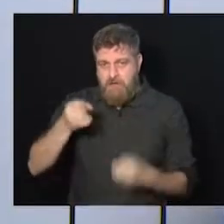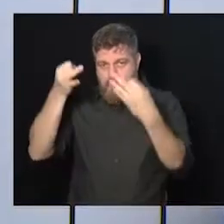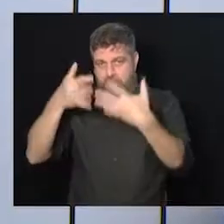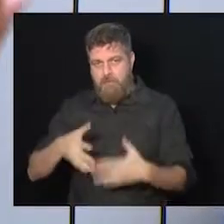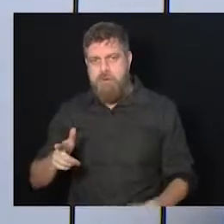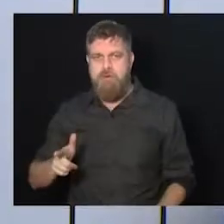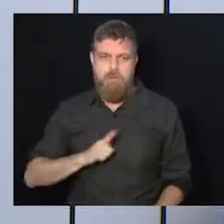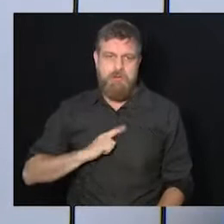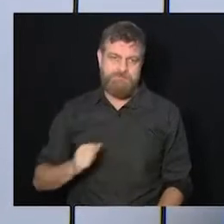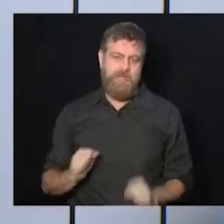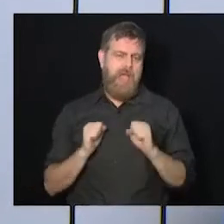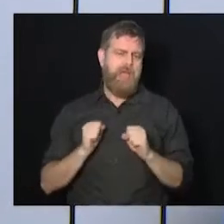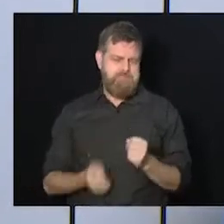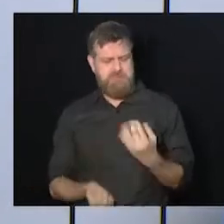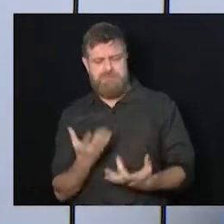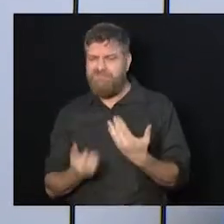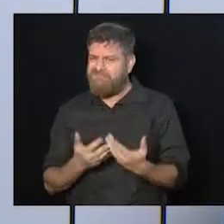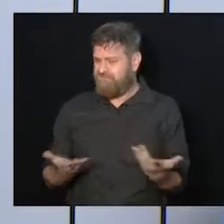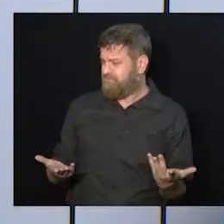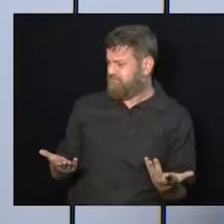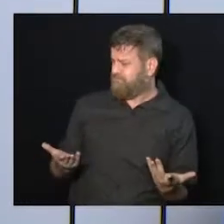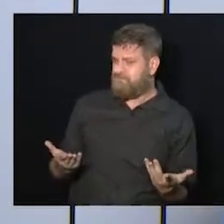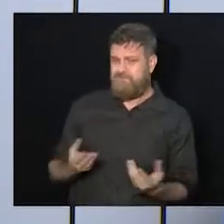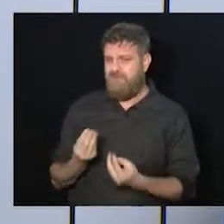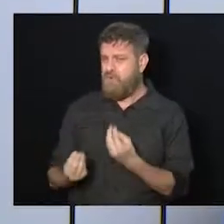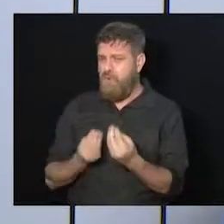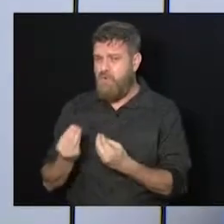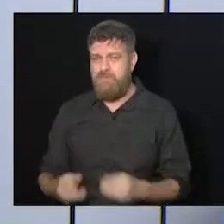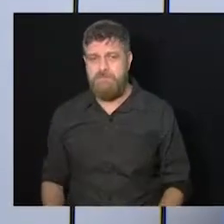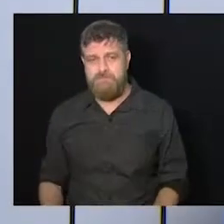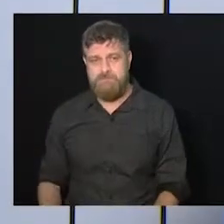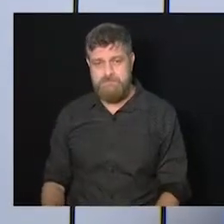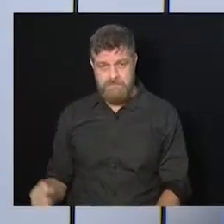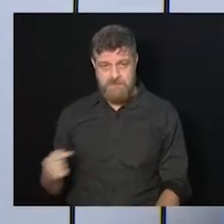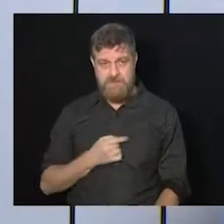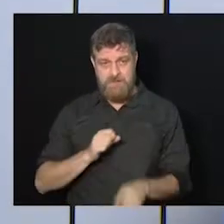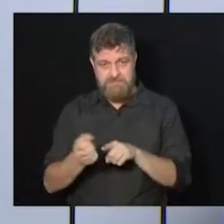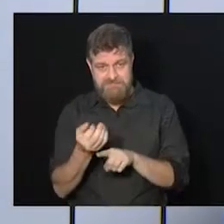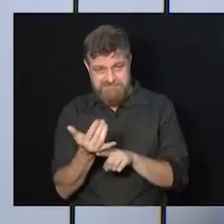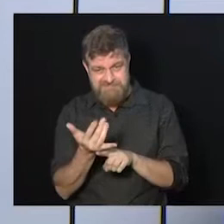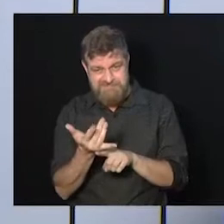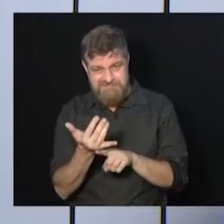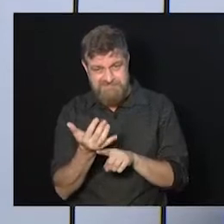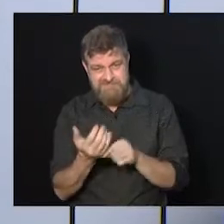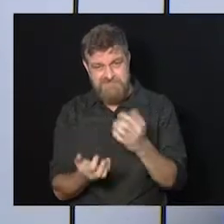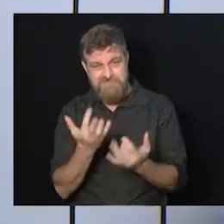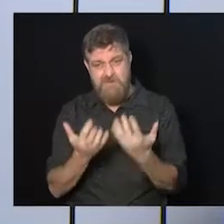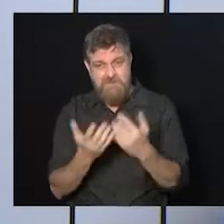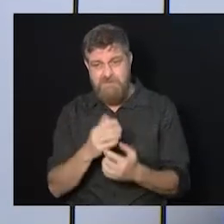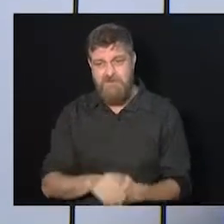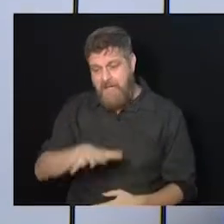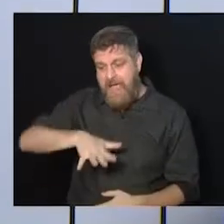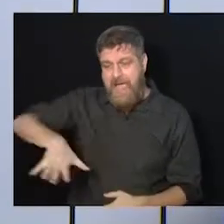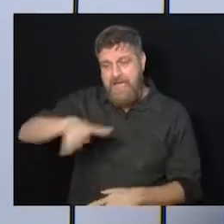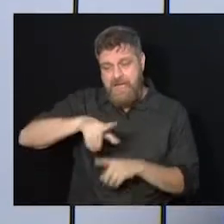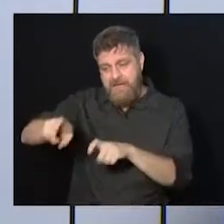de cigarro, e sim. tal, natural não no sentido de... Mas muito da queimada é provocada nas propriedades